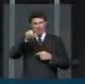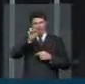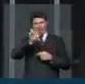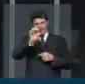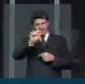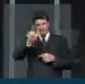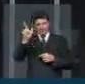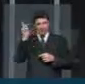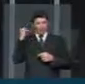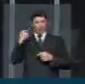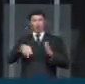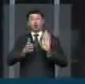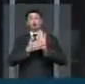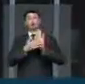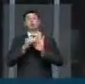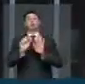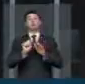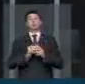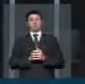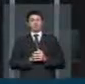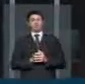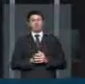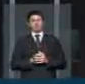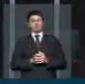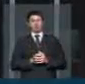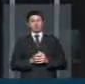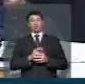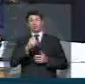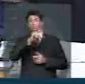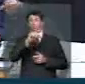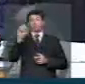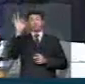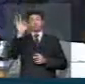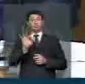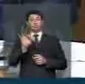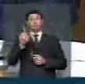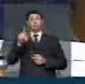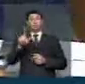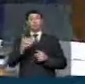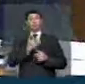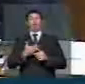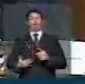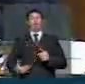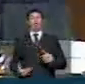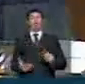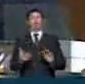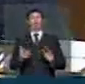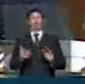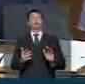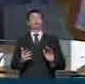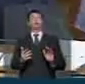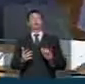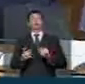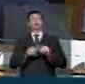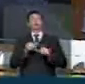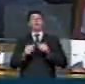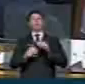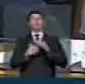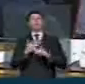nessa casa, nós propunhamos 100% estatal. Foi